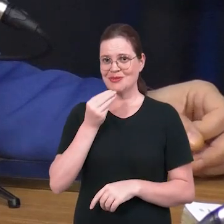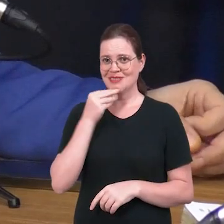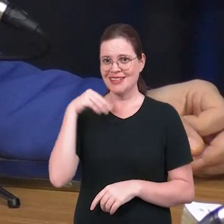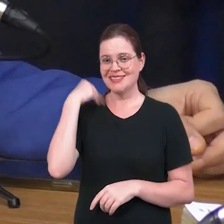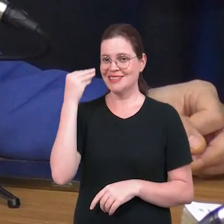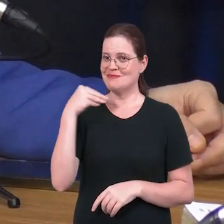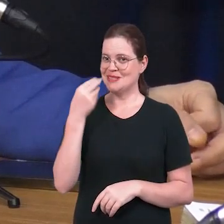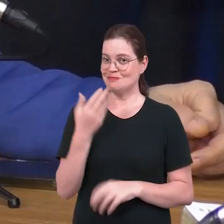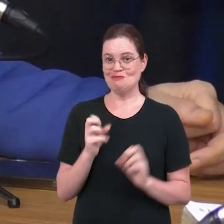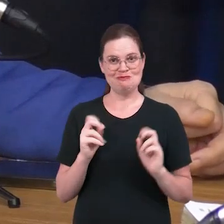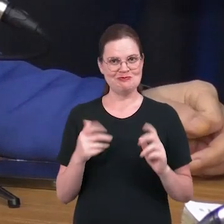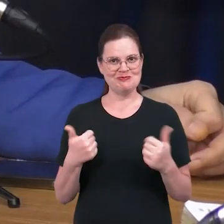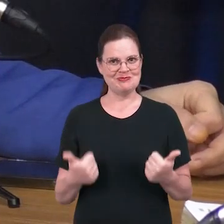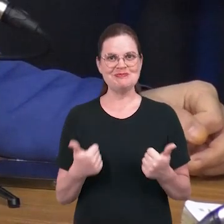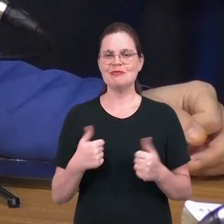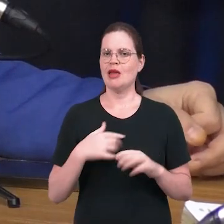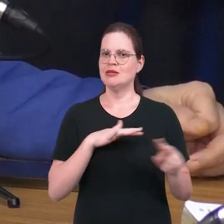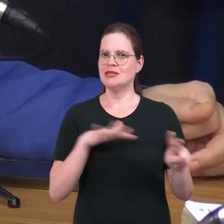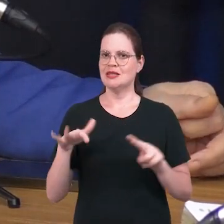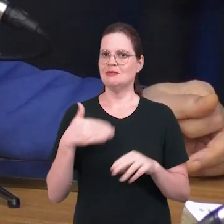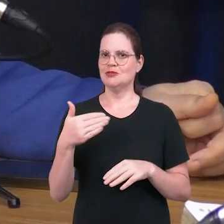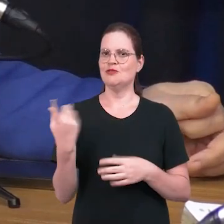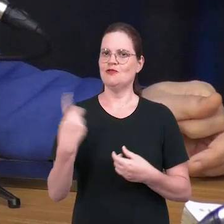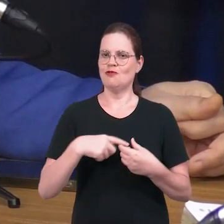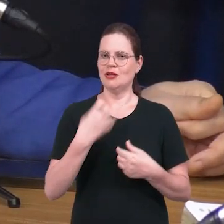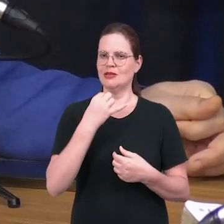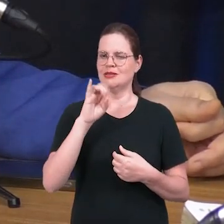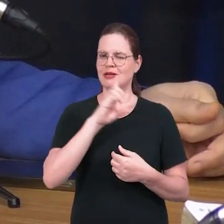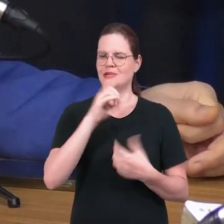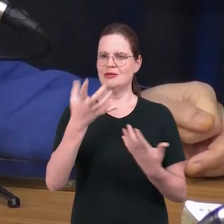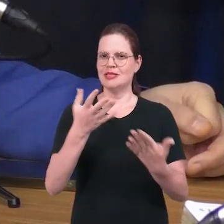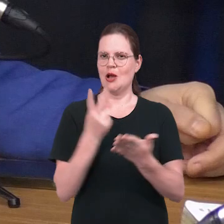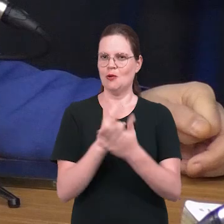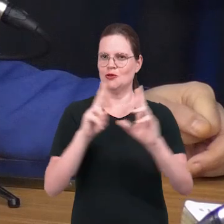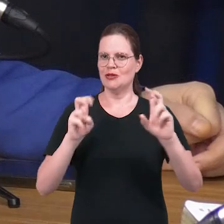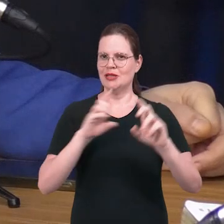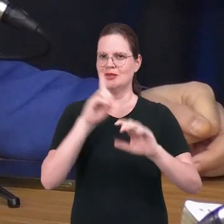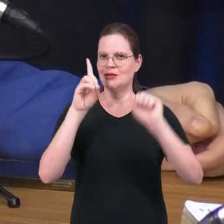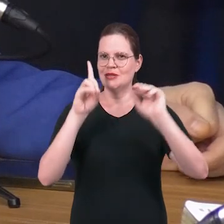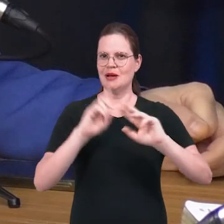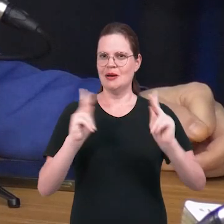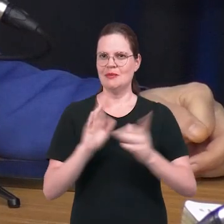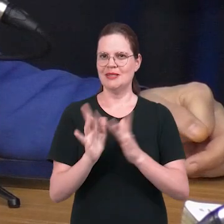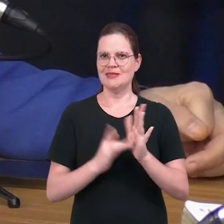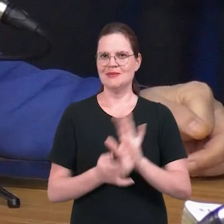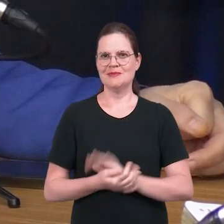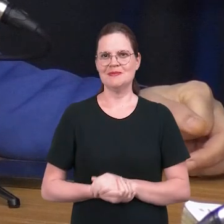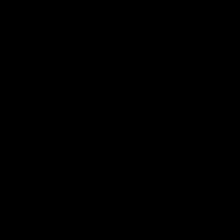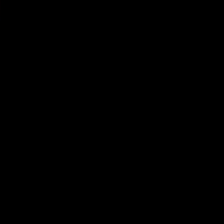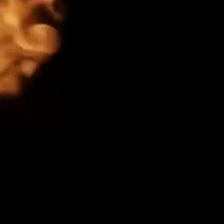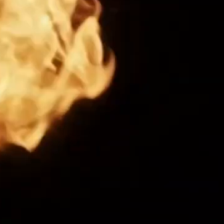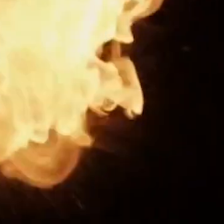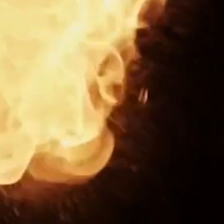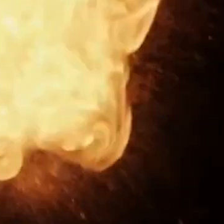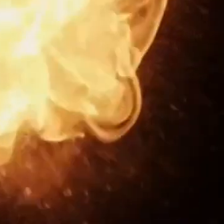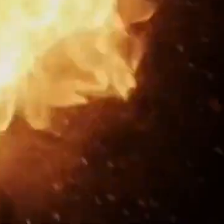ter uma experiência com ele, tá bom? Semana que vem, se Deus quiser, a gente está de volta, continuando com esse tema. Deus abençoe. Pai, Senhor.